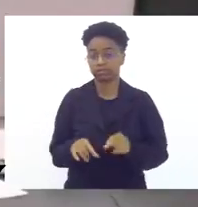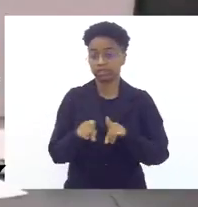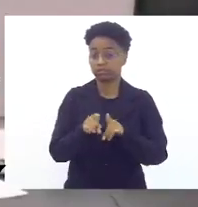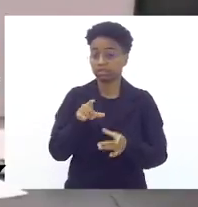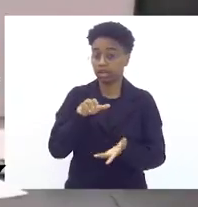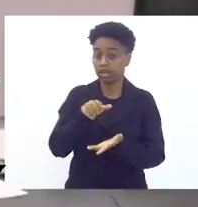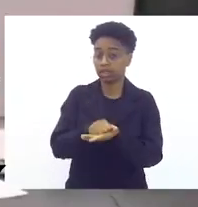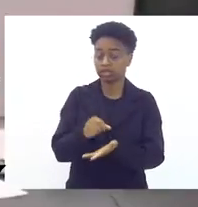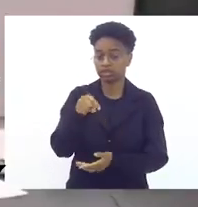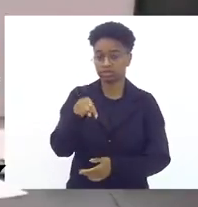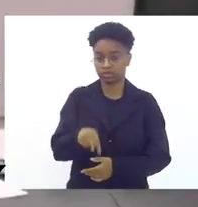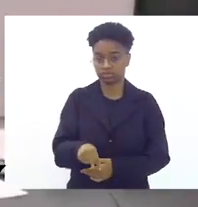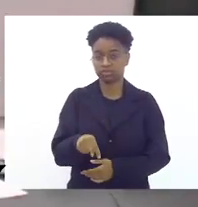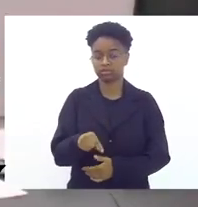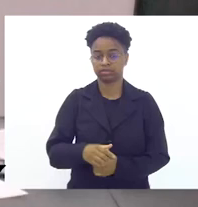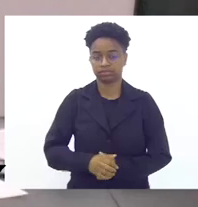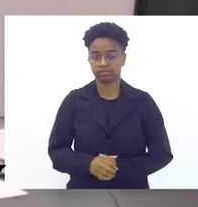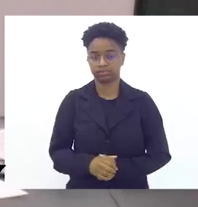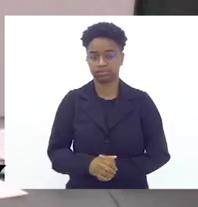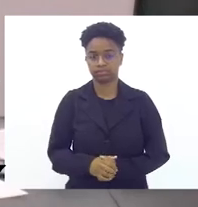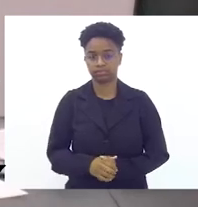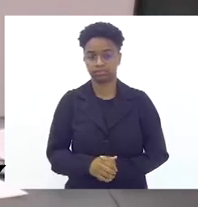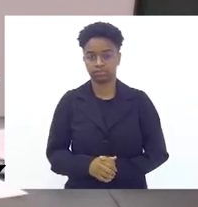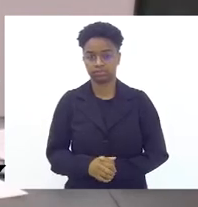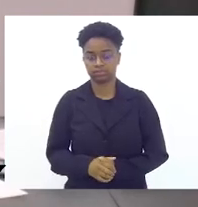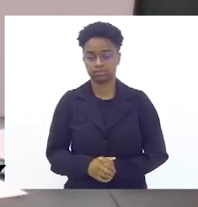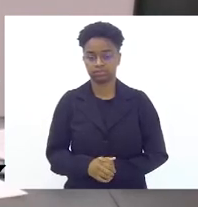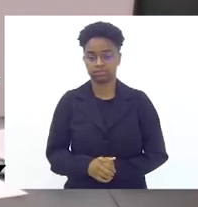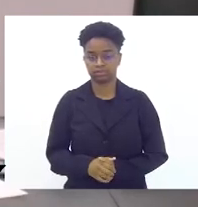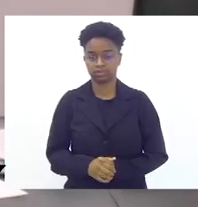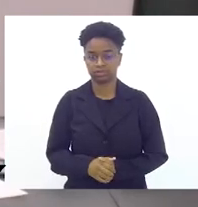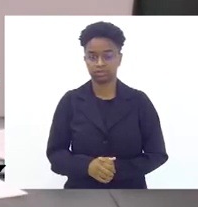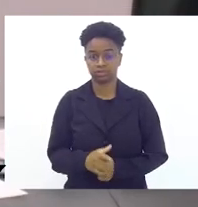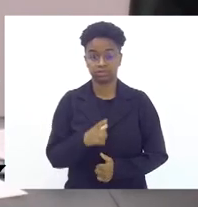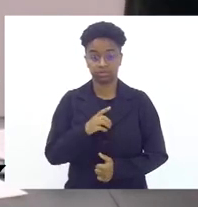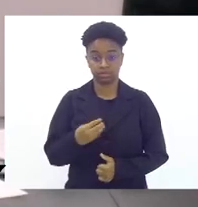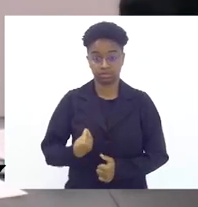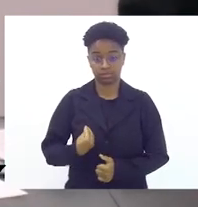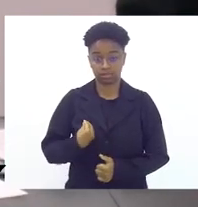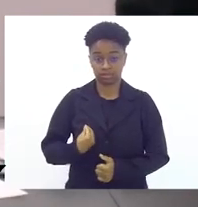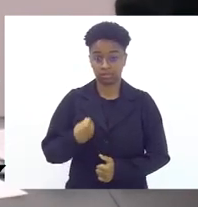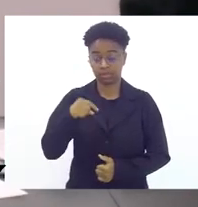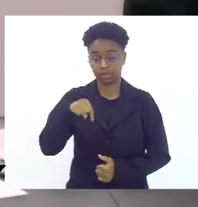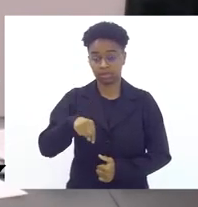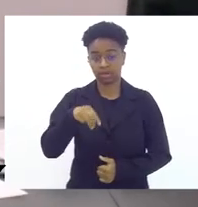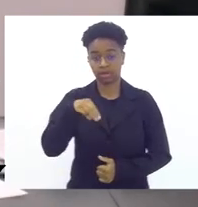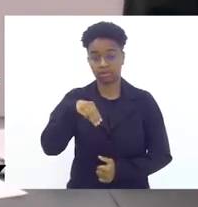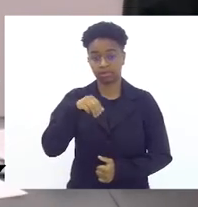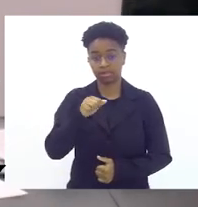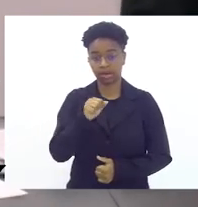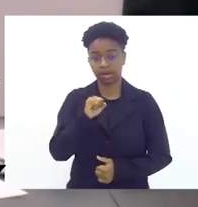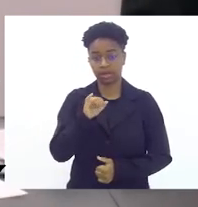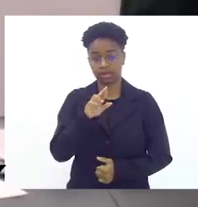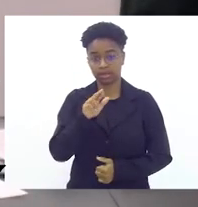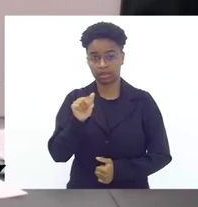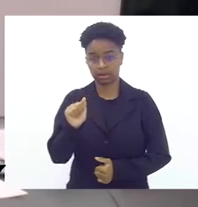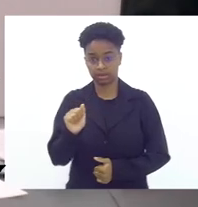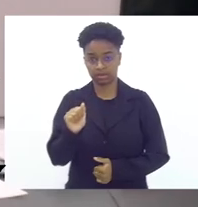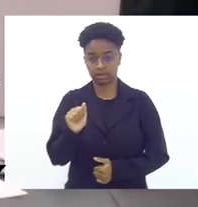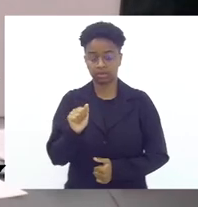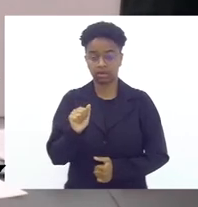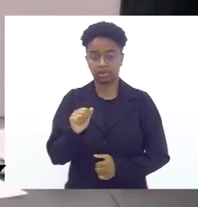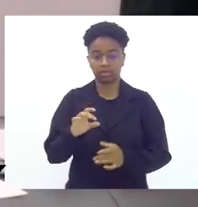também me trouxe o Daniel nosso companheiro que está presente aqui a Maíra Fernandes da